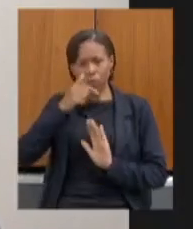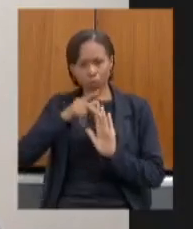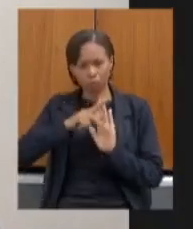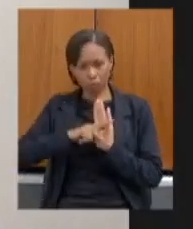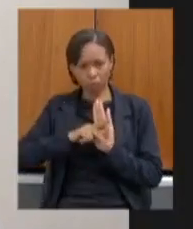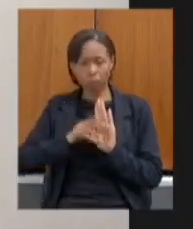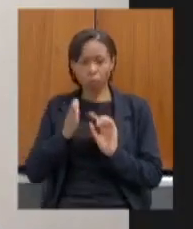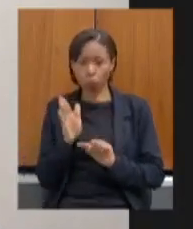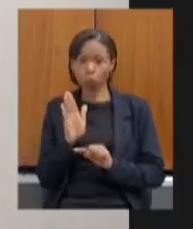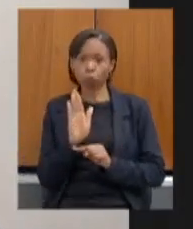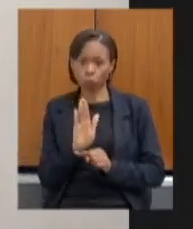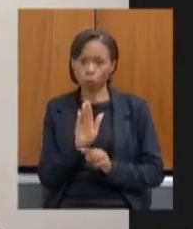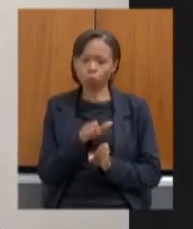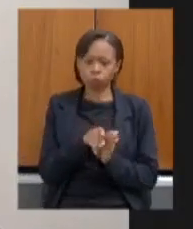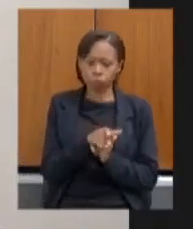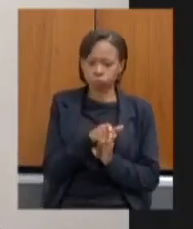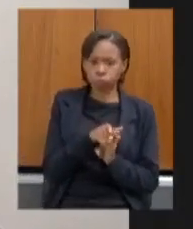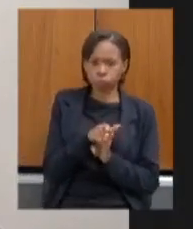flexibilização